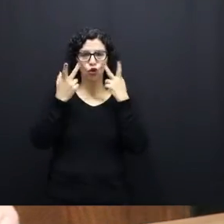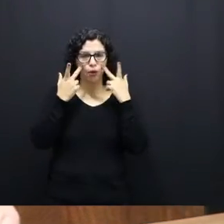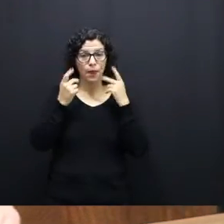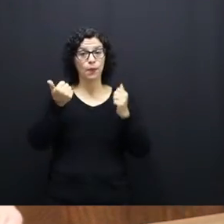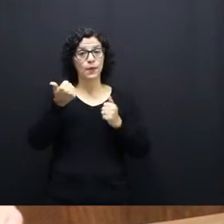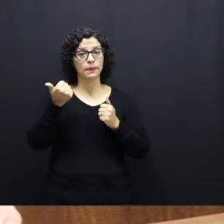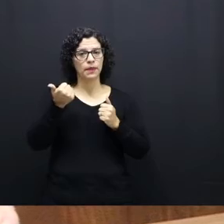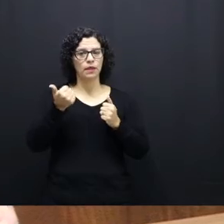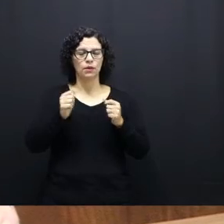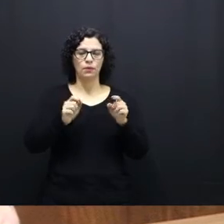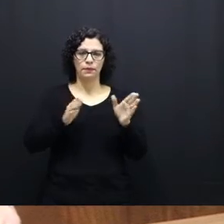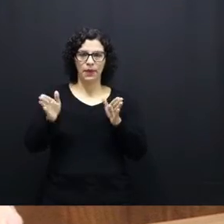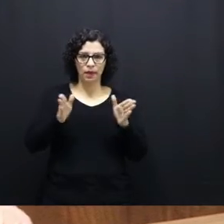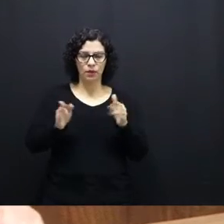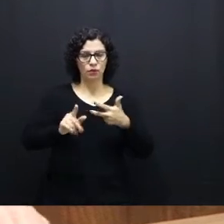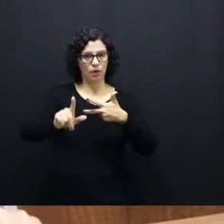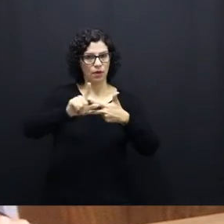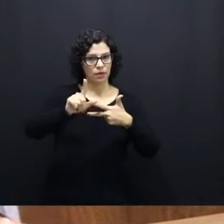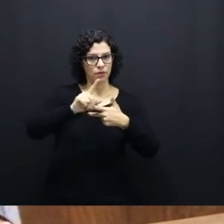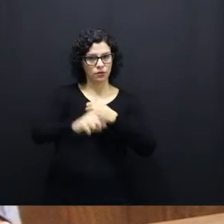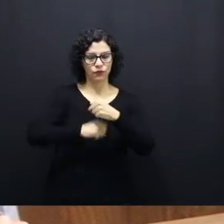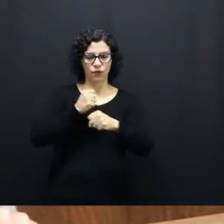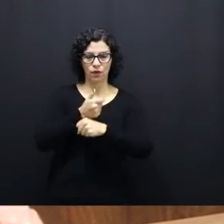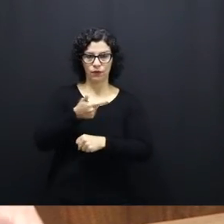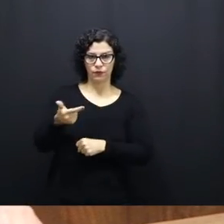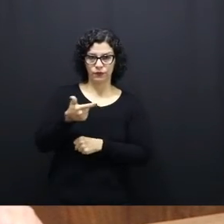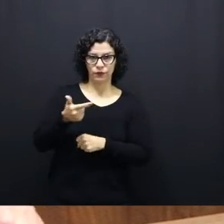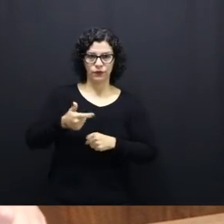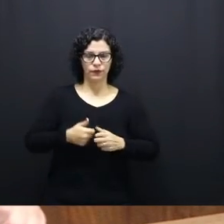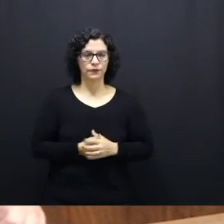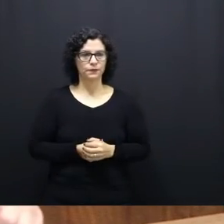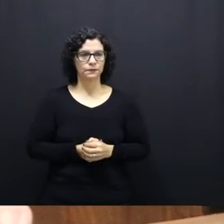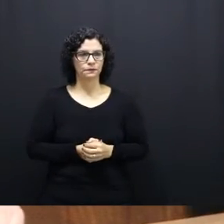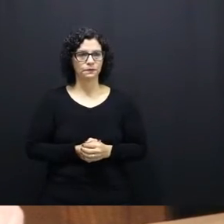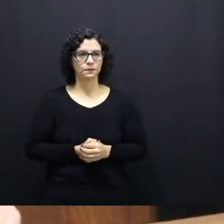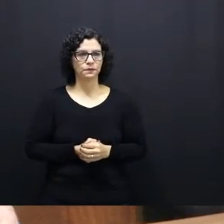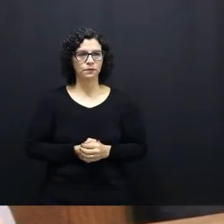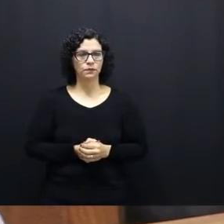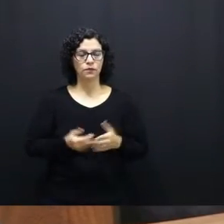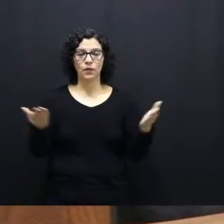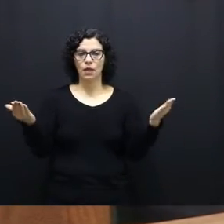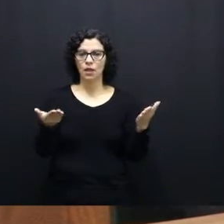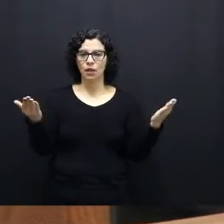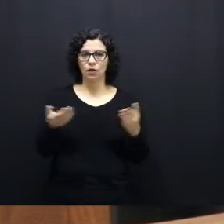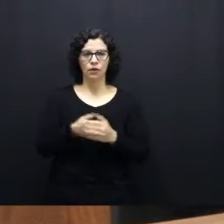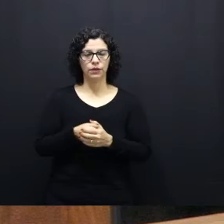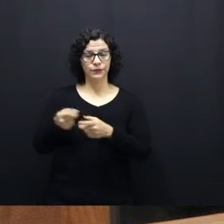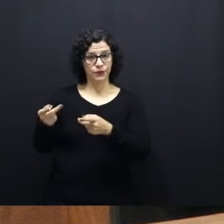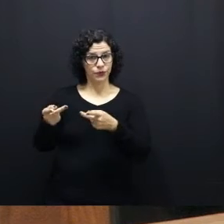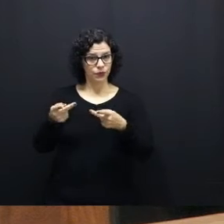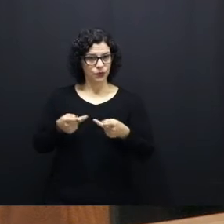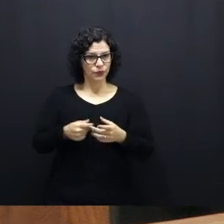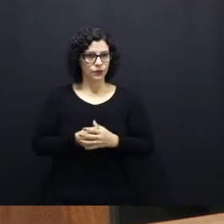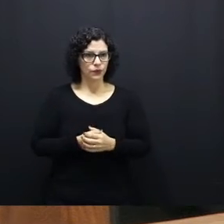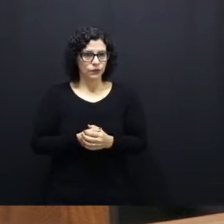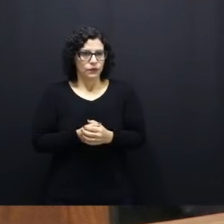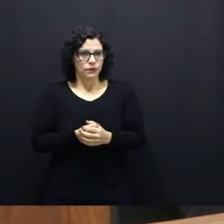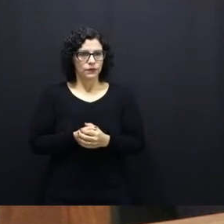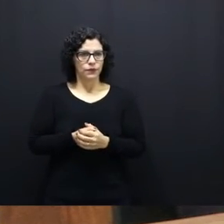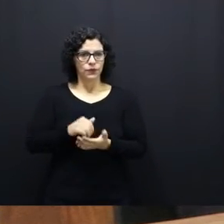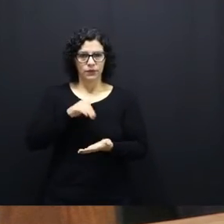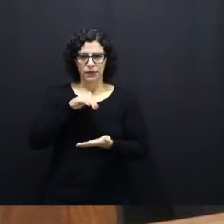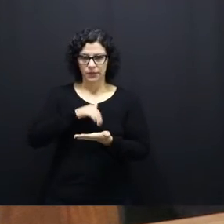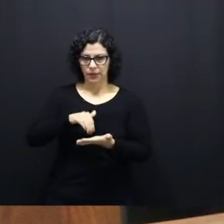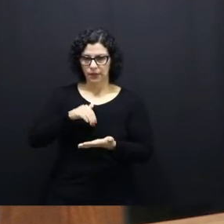1º período legislativo do ano de 2022 e neste momento eu gostaria de convidar o